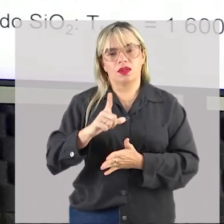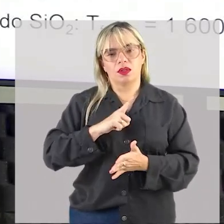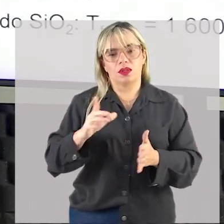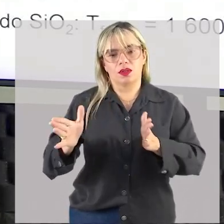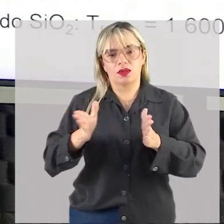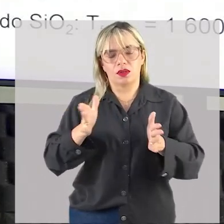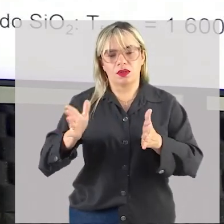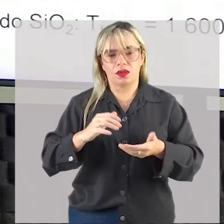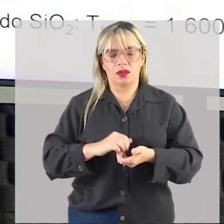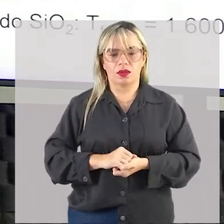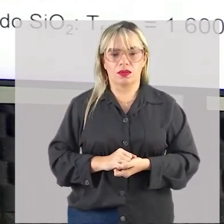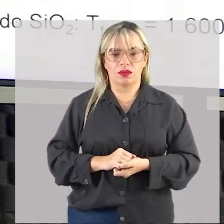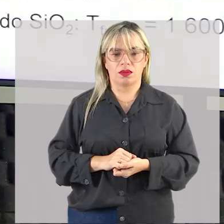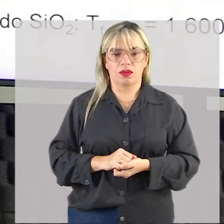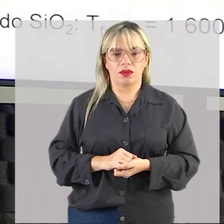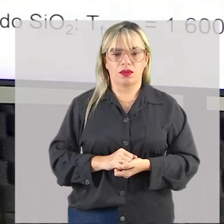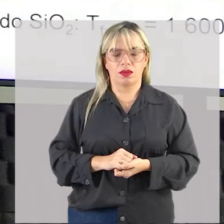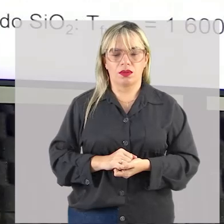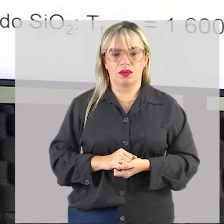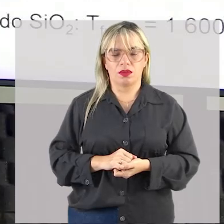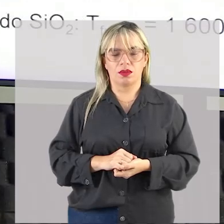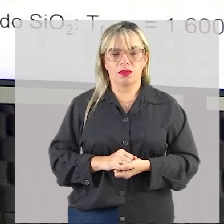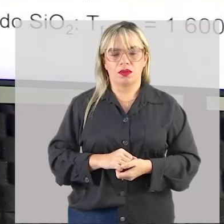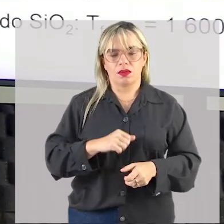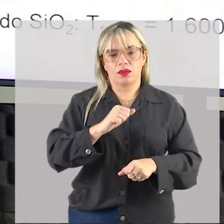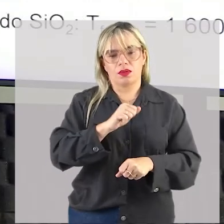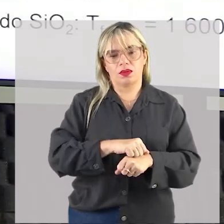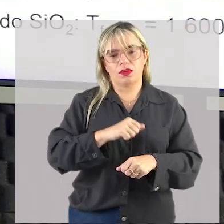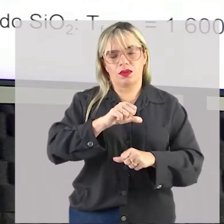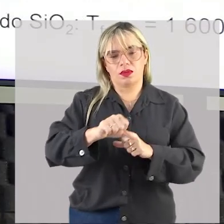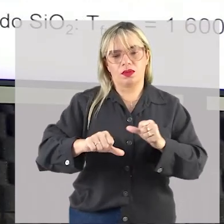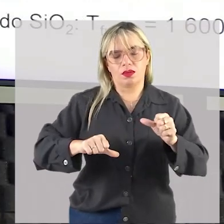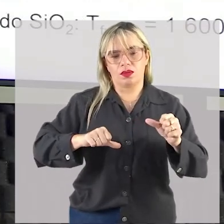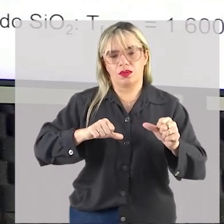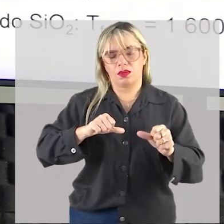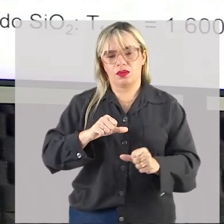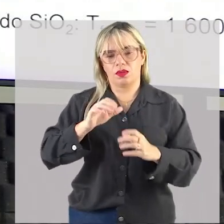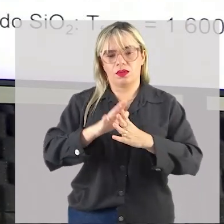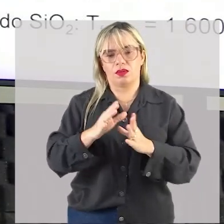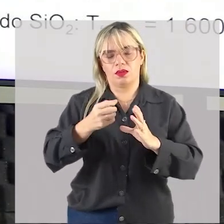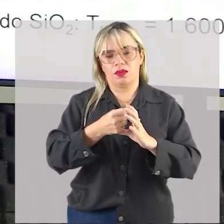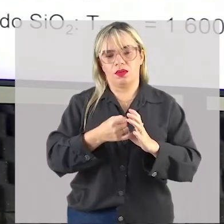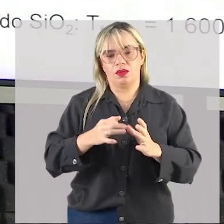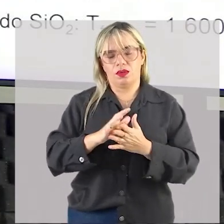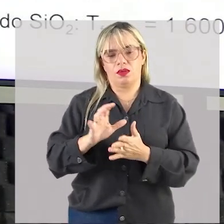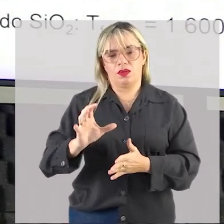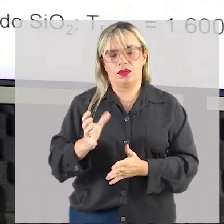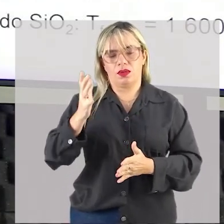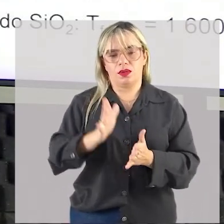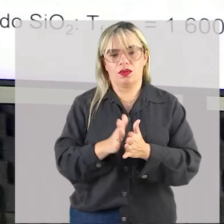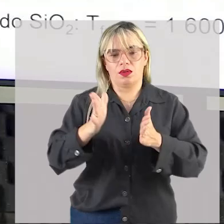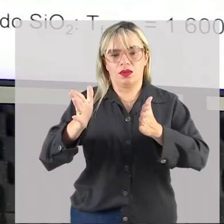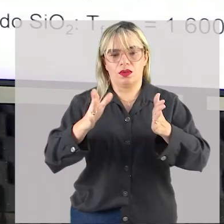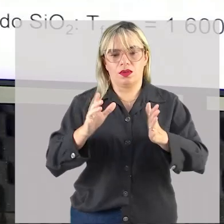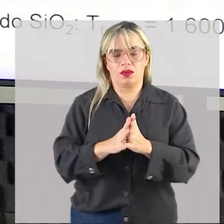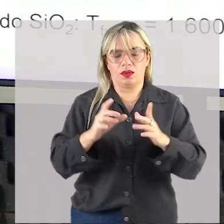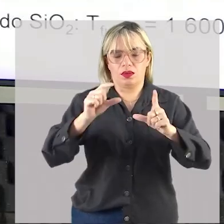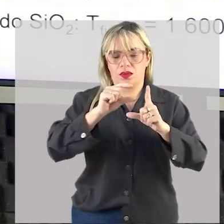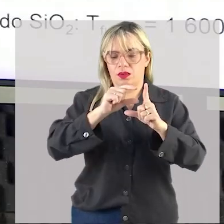Então, aqui você tem, ó, sólido. Quando você vai mudar de estado, essa mudança, ela acontece em um intervalo,